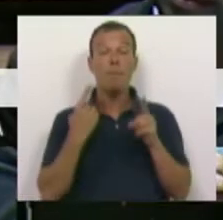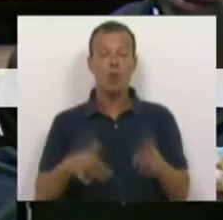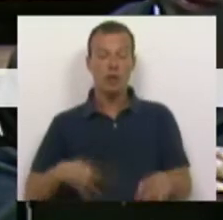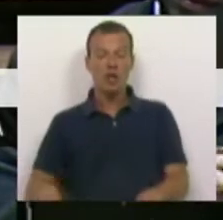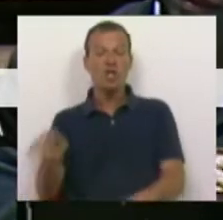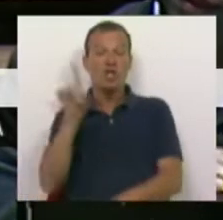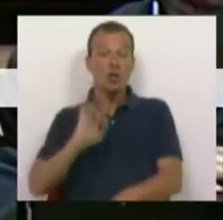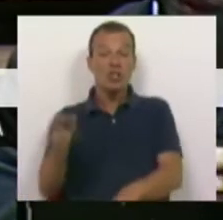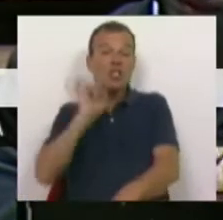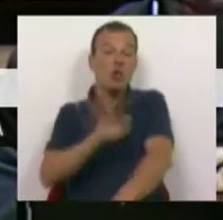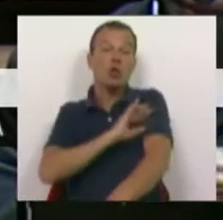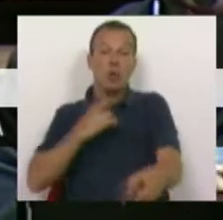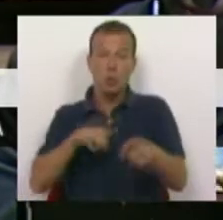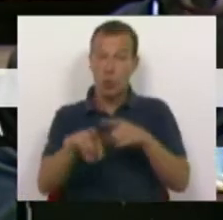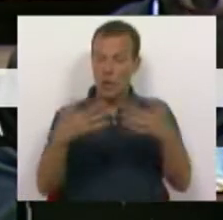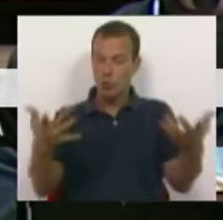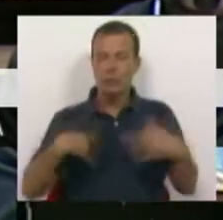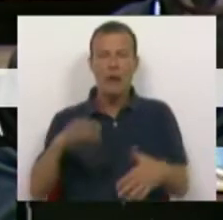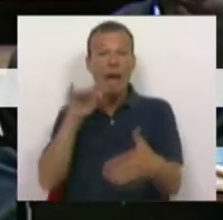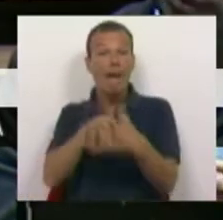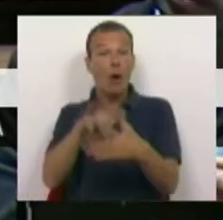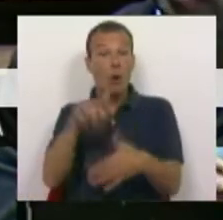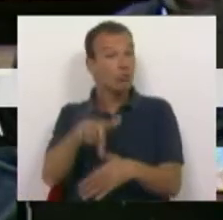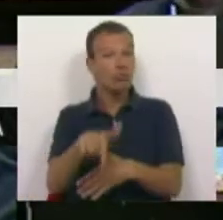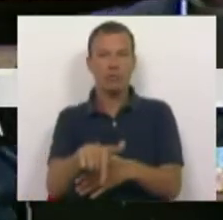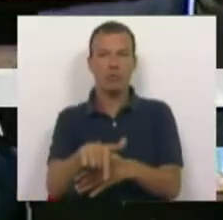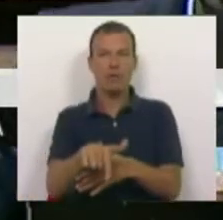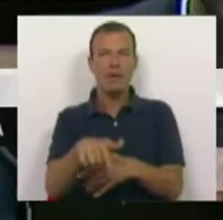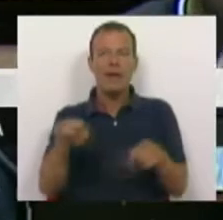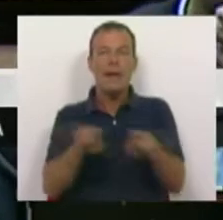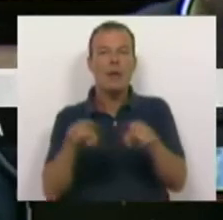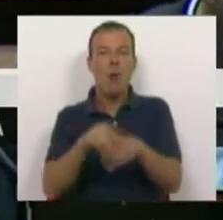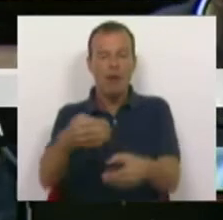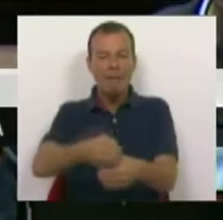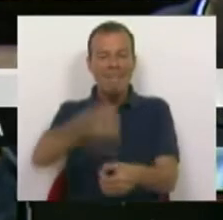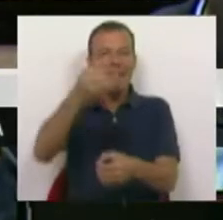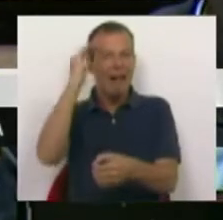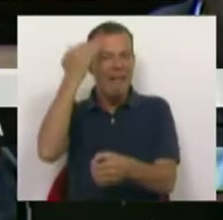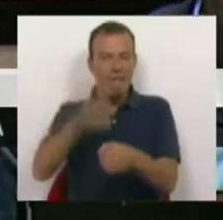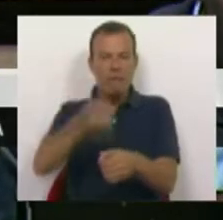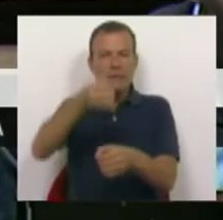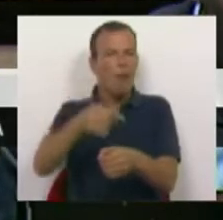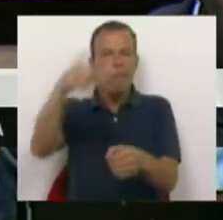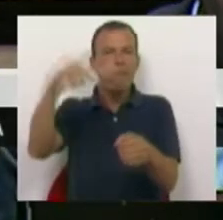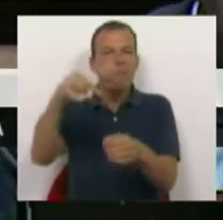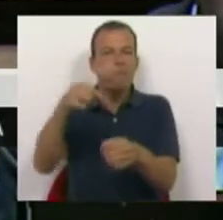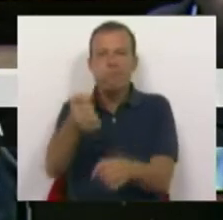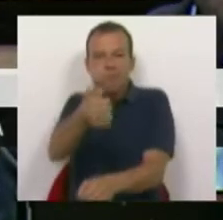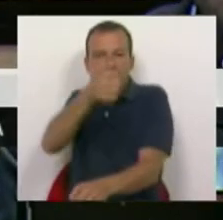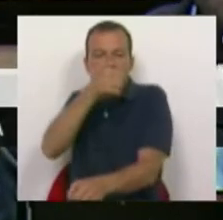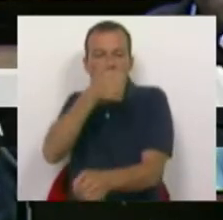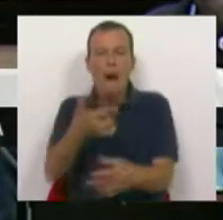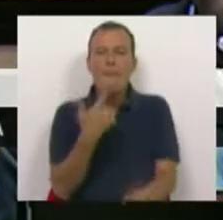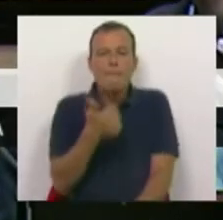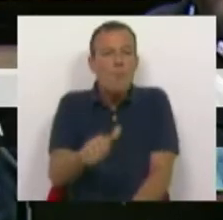senhores deputados, a estação de Arroios funciona hoje em dia como o gargalo de uma garrafa. Não podem lá parar mais do